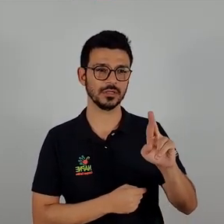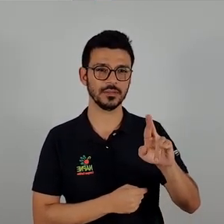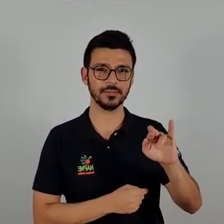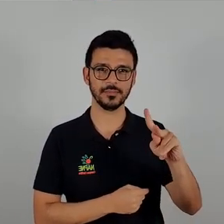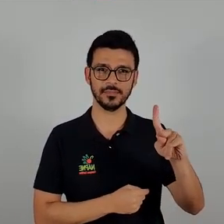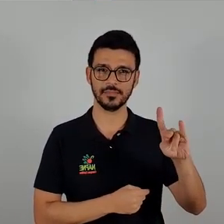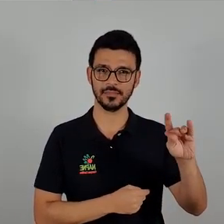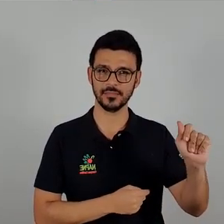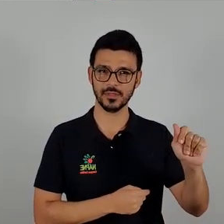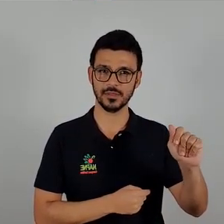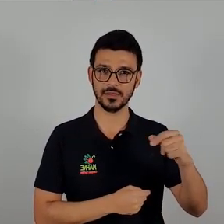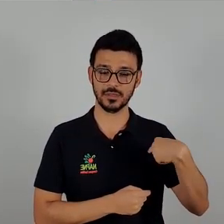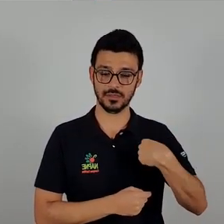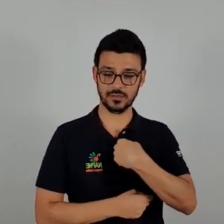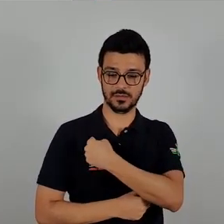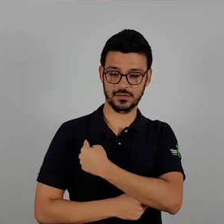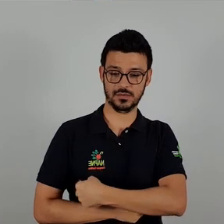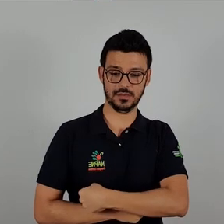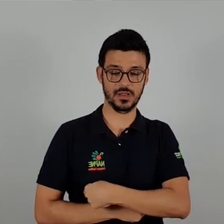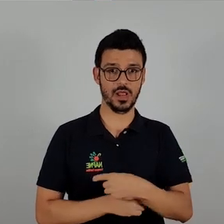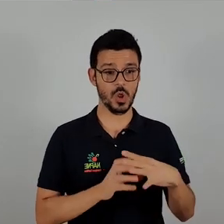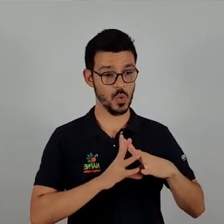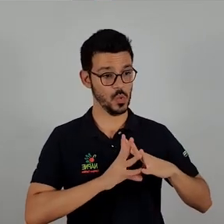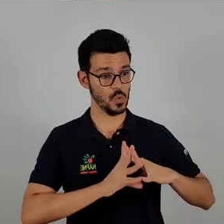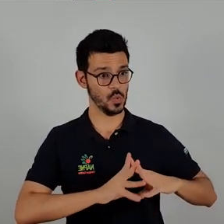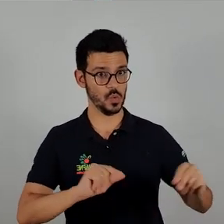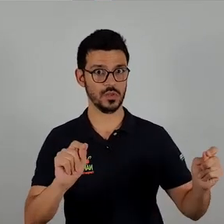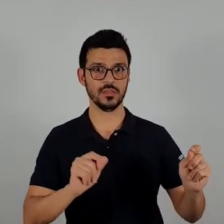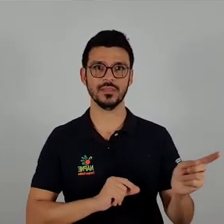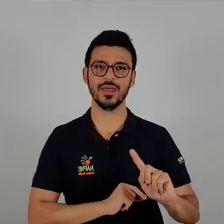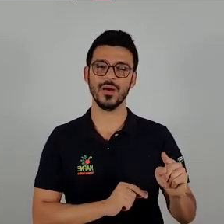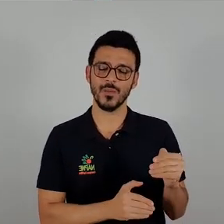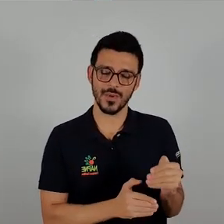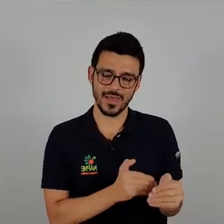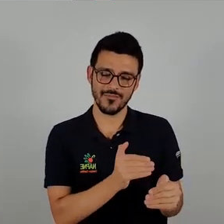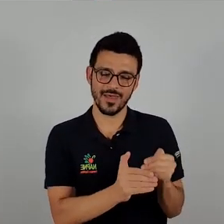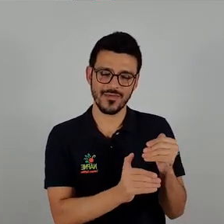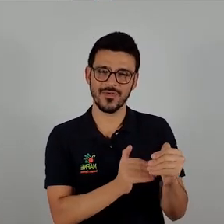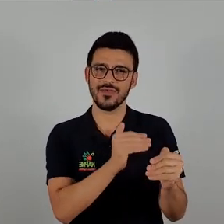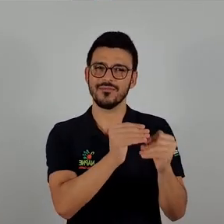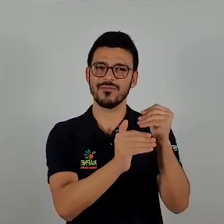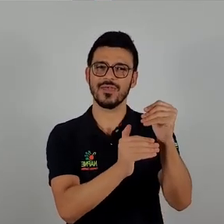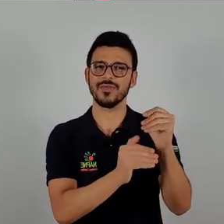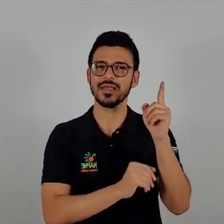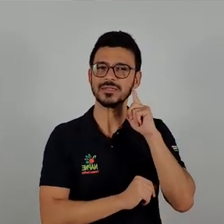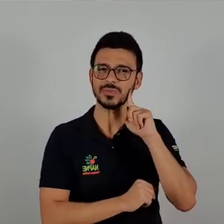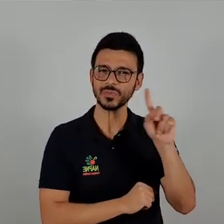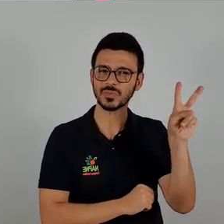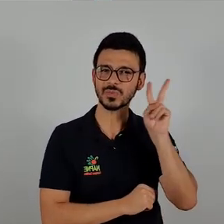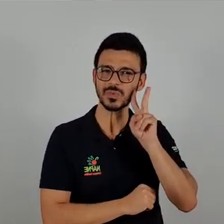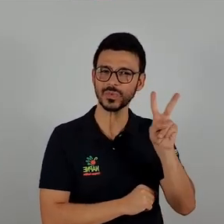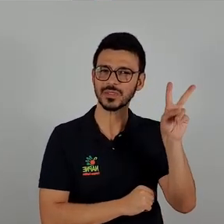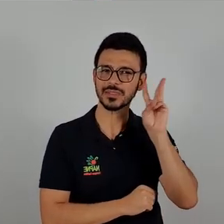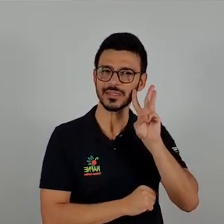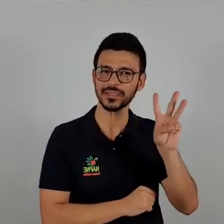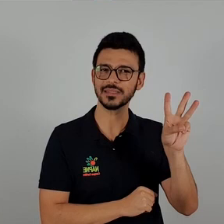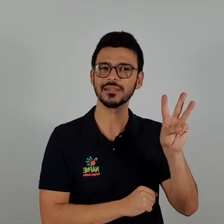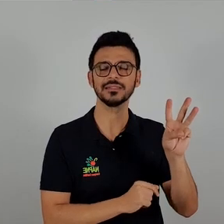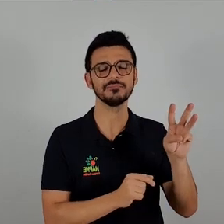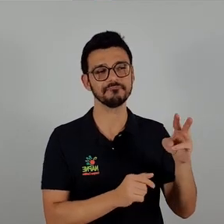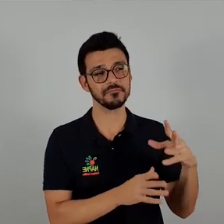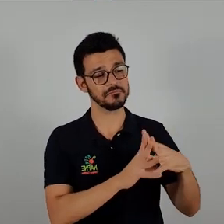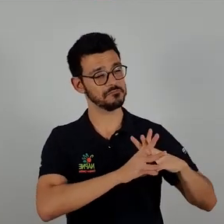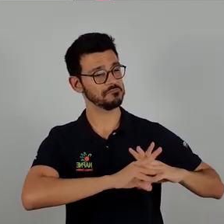tenho mais ela. Mas daí ela nunca mais ela volta a me incomodar. Foi o que aconteceu com o cão ali da Priscila, que tinha uma cistite